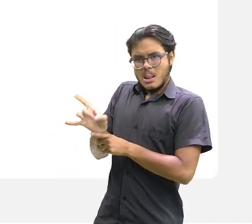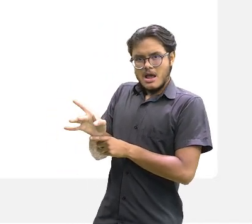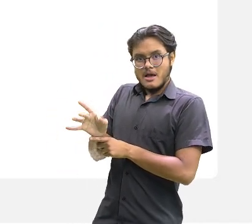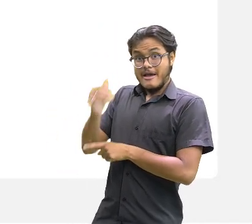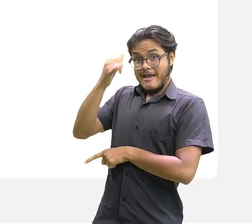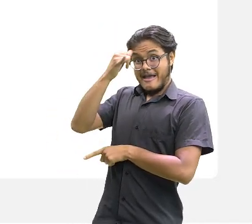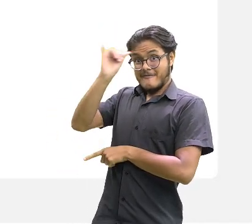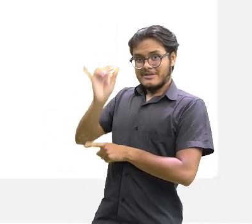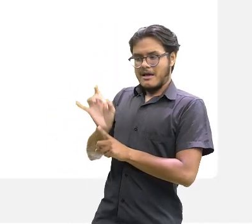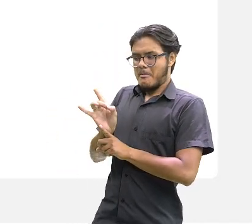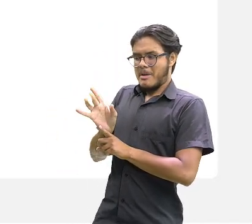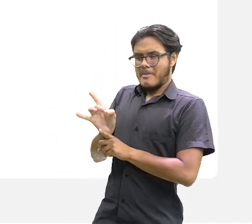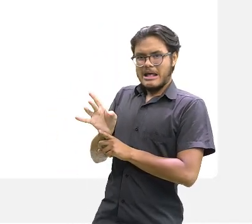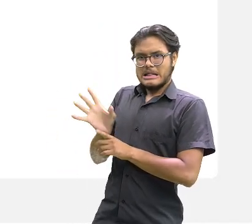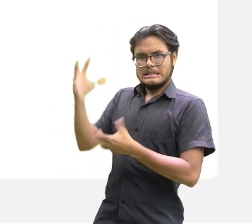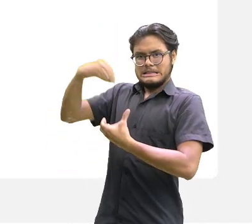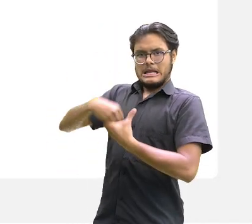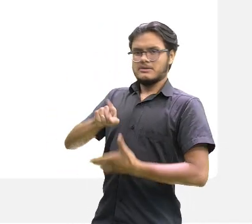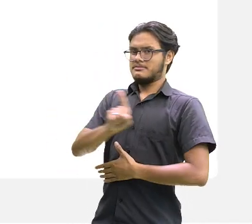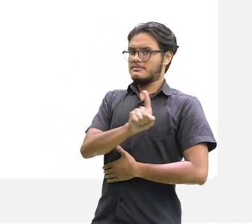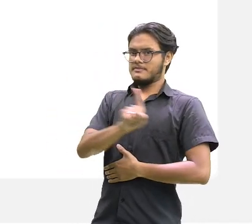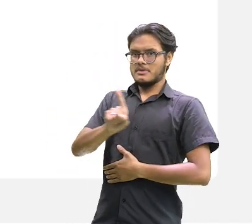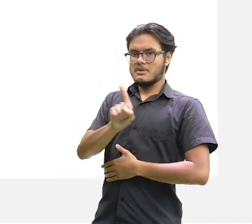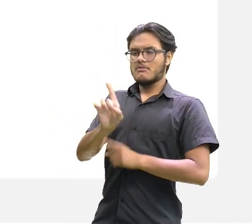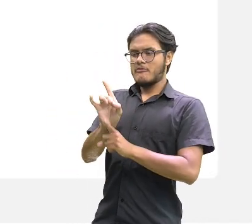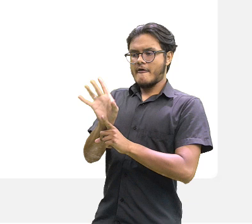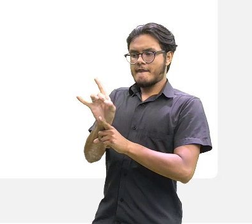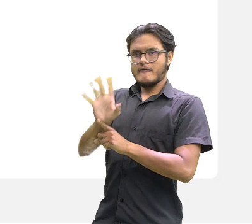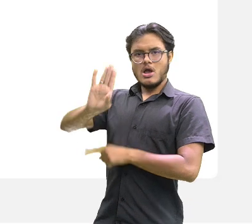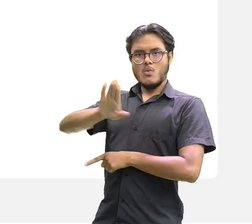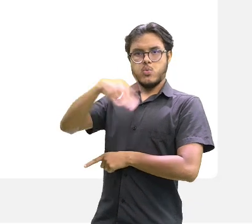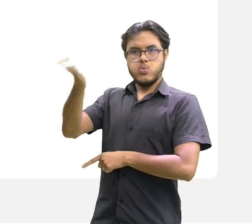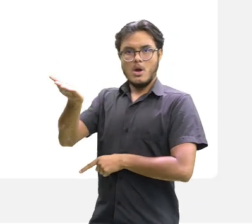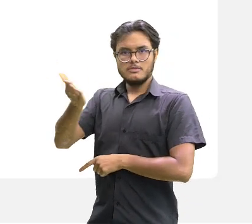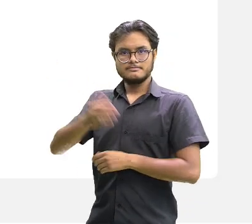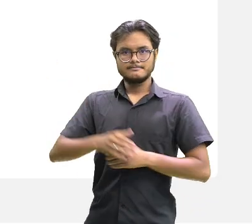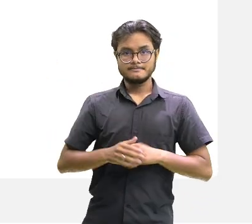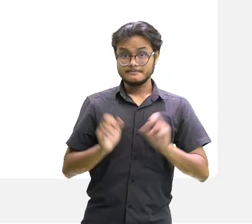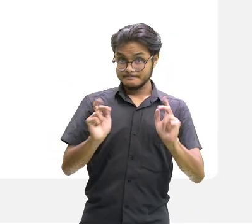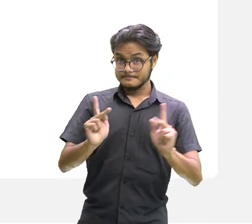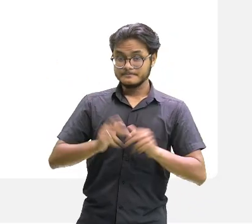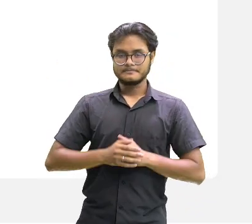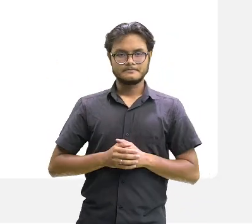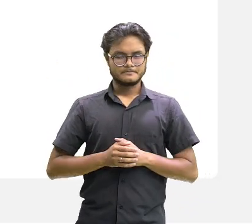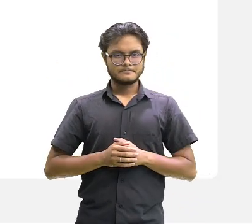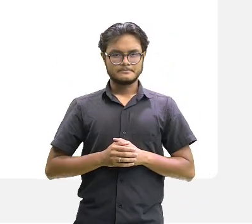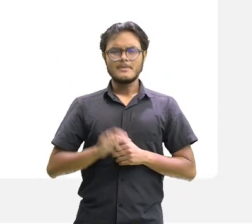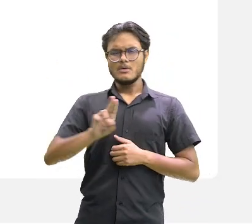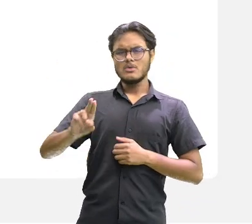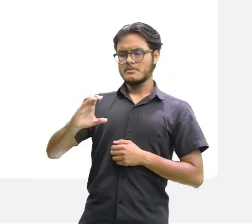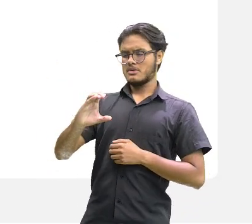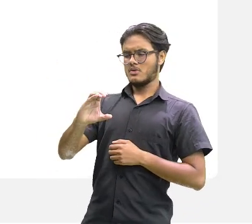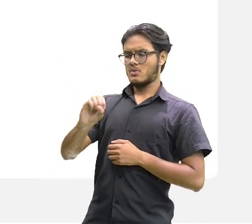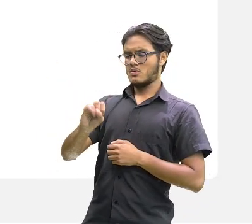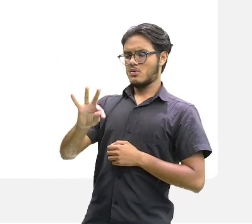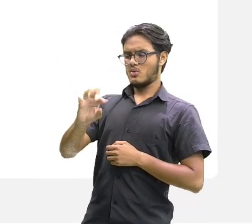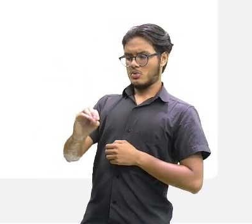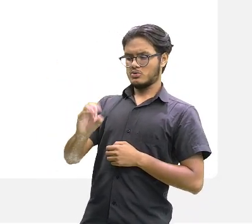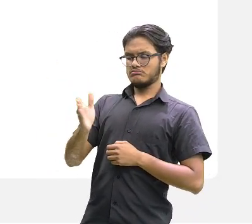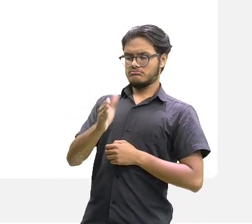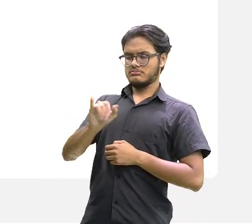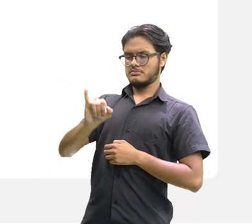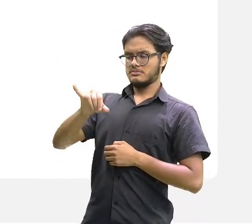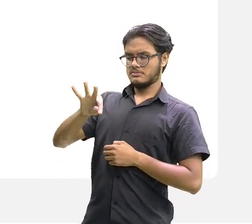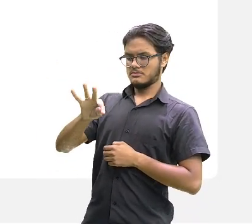ejaculação fora, tá beleza? O indivíduo ejacula fora, tá certo? Esse coito interrompido que não é aquelas